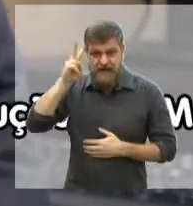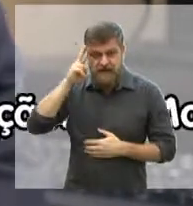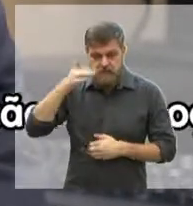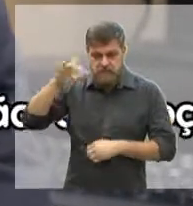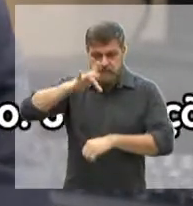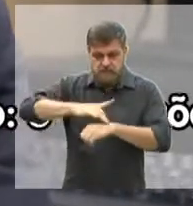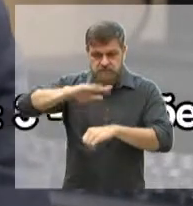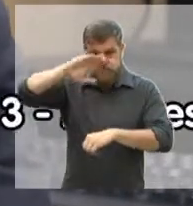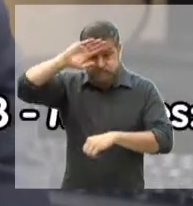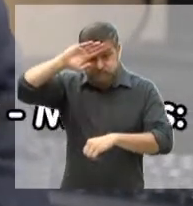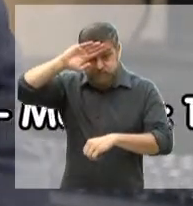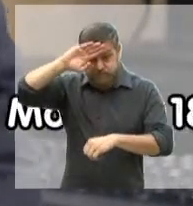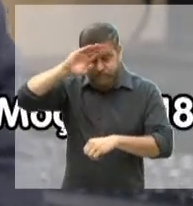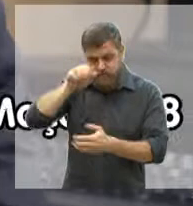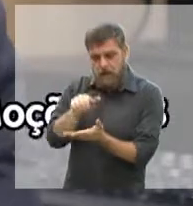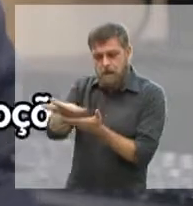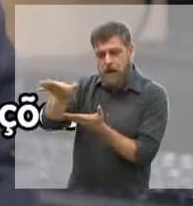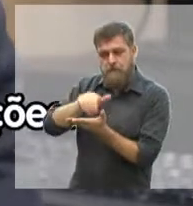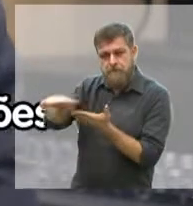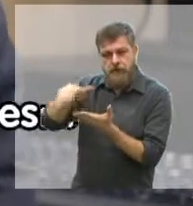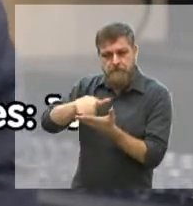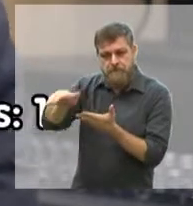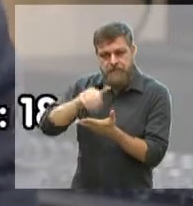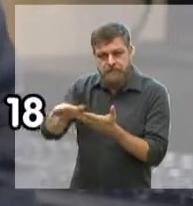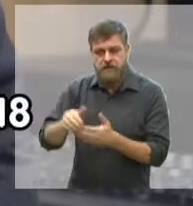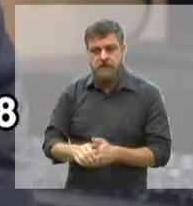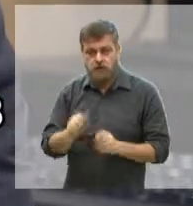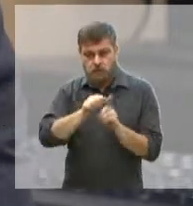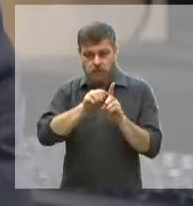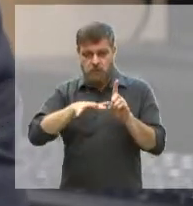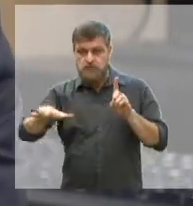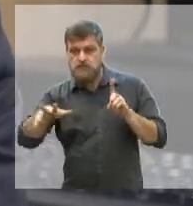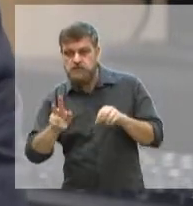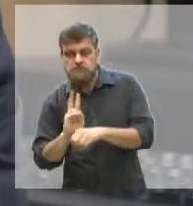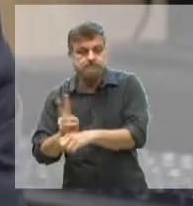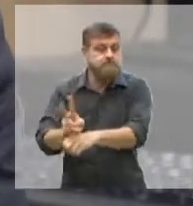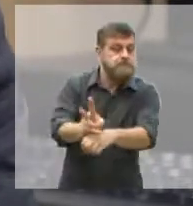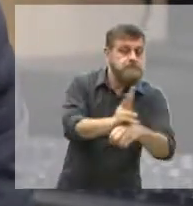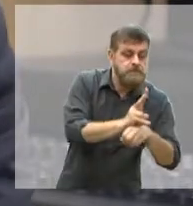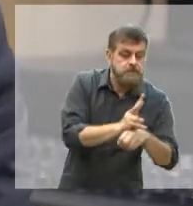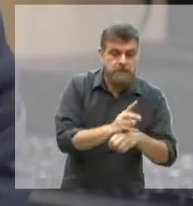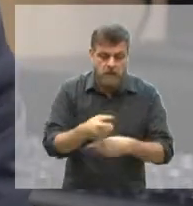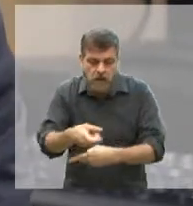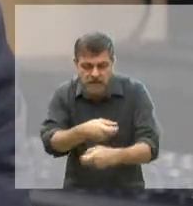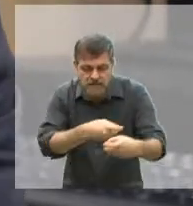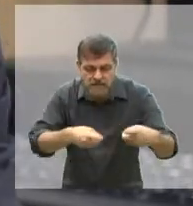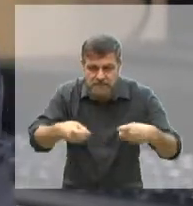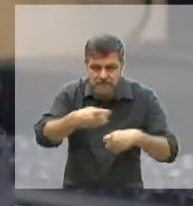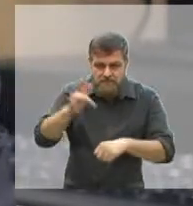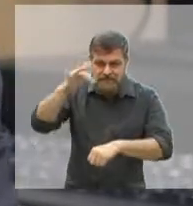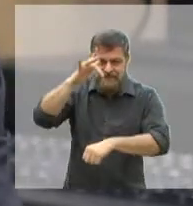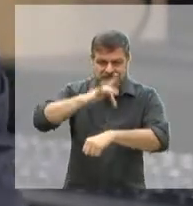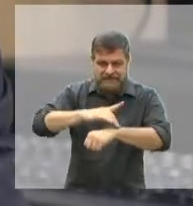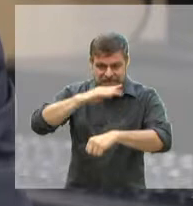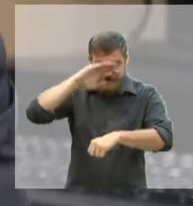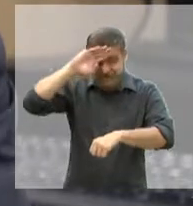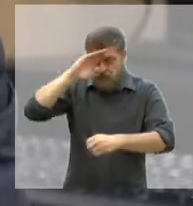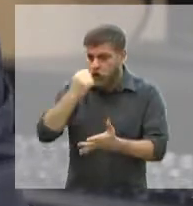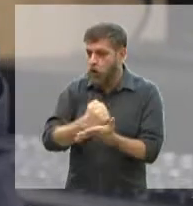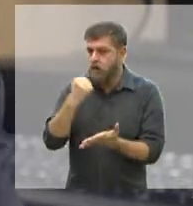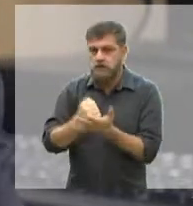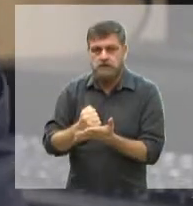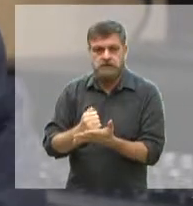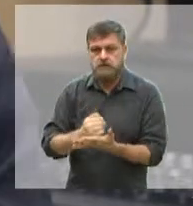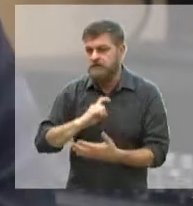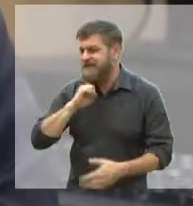Demitiu em 2013 os agentes de controle ambiental que faziam o manejo dos focos de dengue na cidade e não contratou, eram mais de 200,